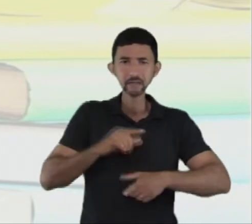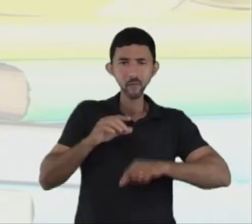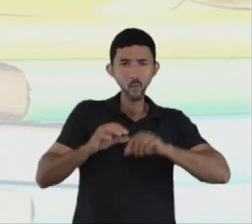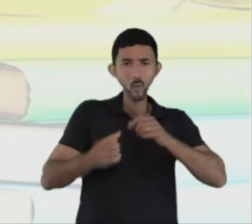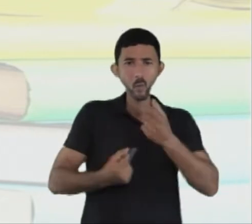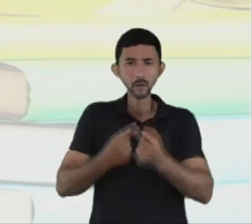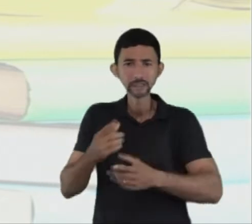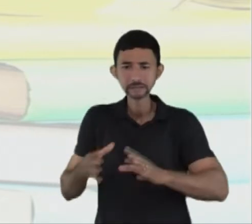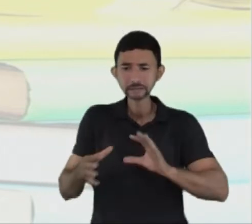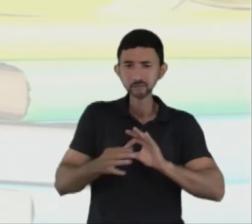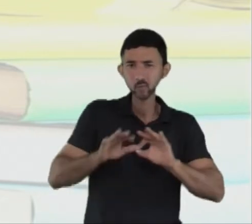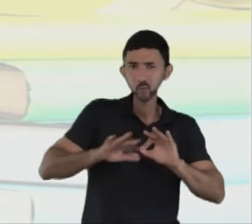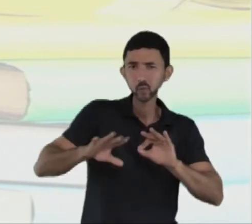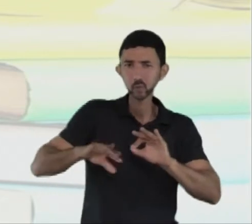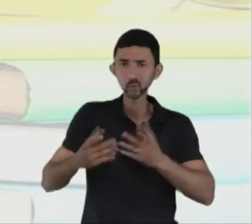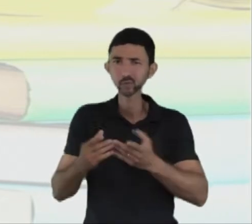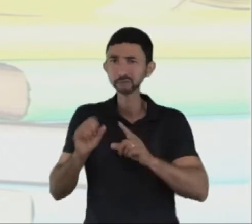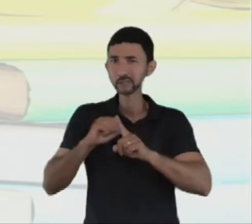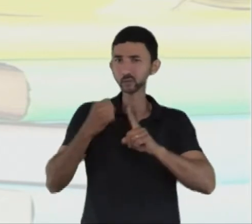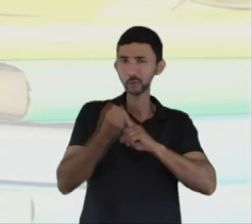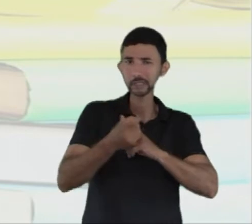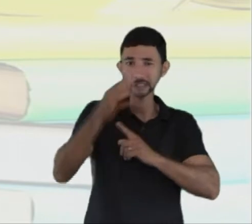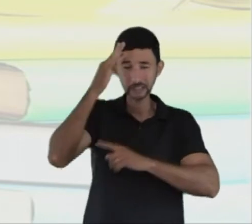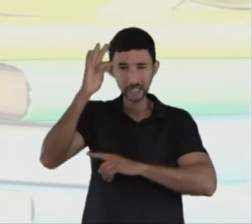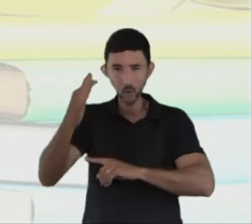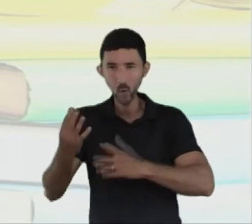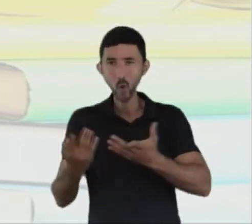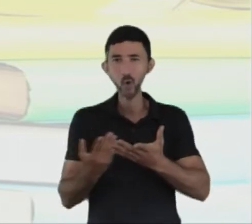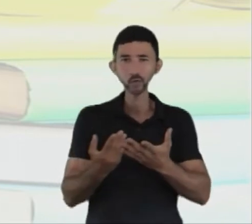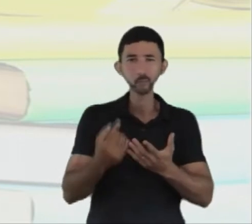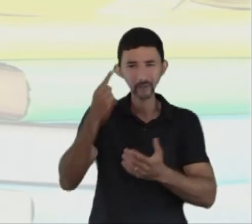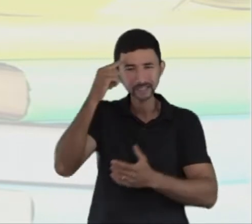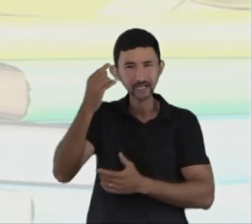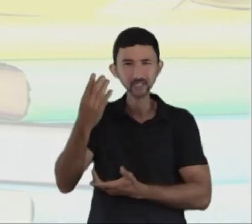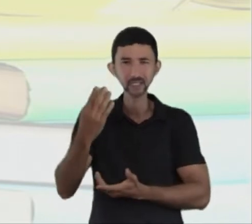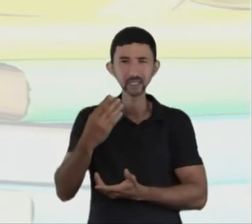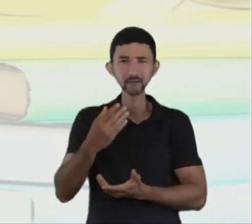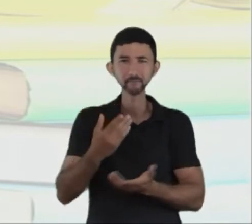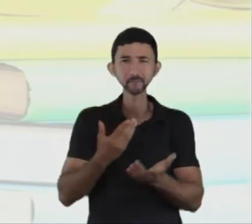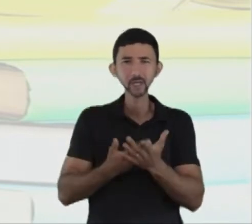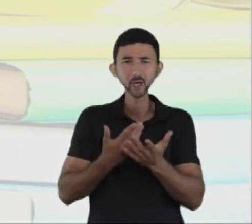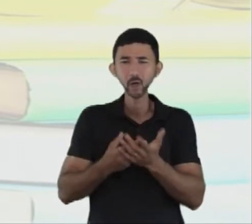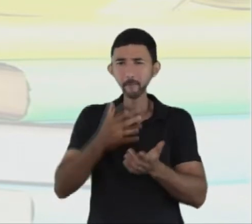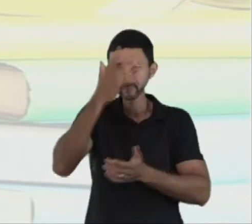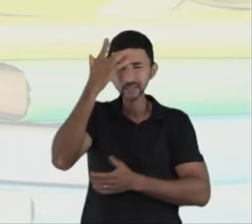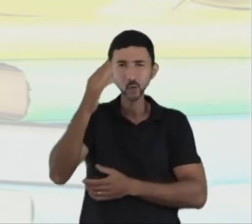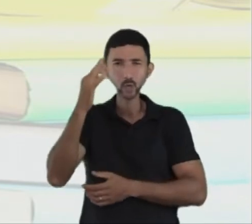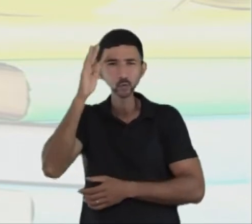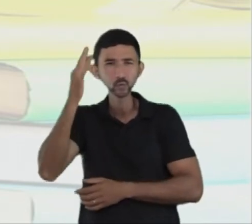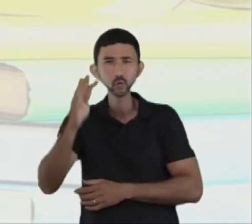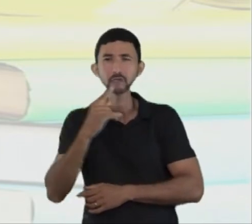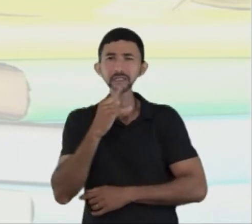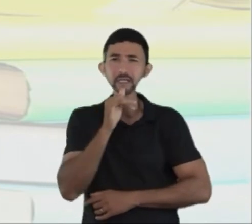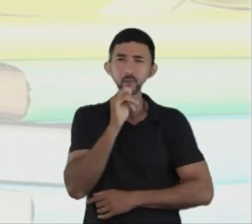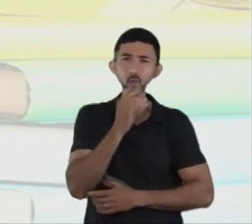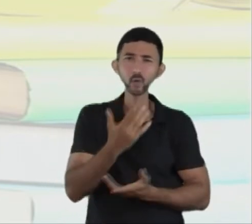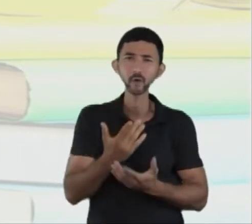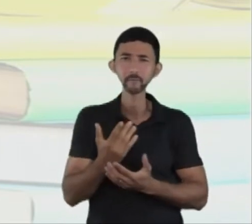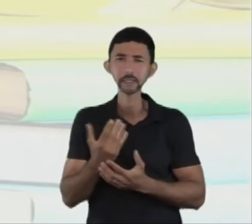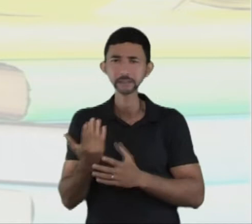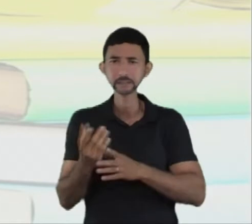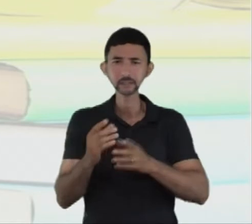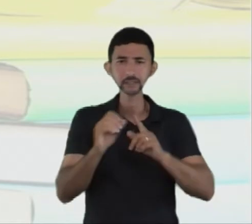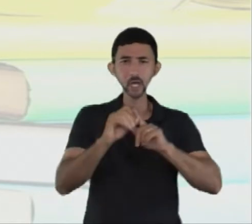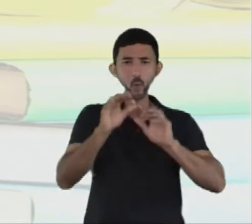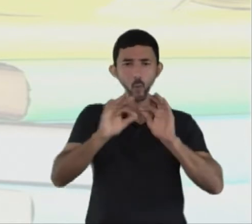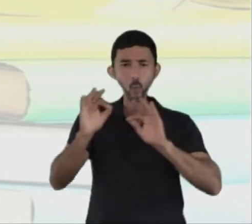estavam atreladas à questão do socialismo teórico, pensado pelo Karl Marx e pelo Friedrich Engels. Mas é uma questão importante, são os indicadores